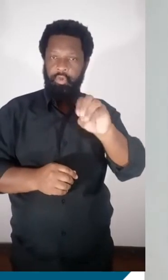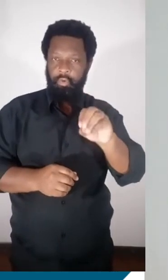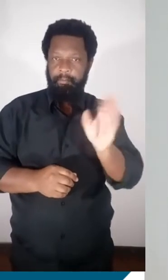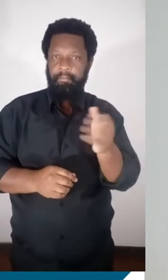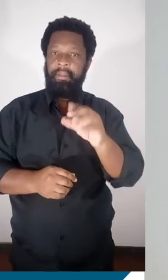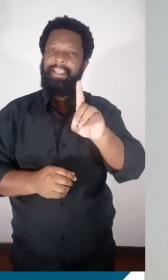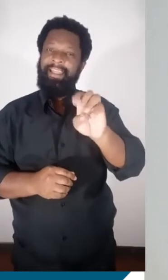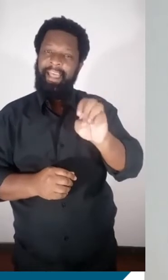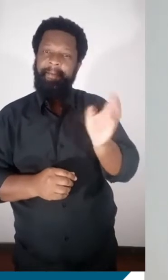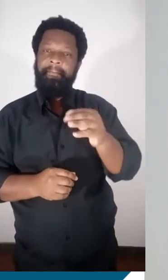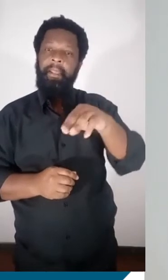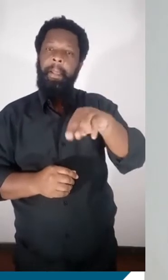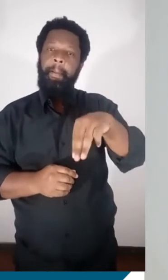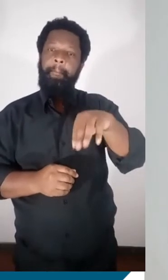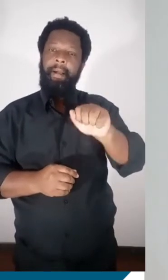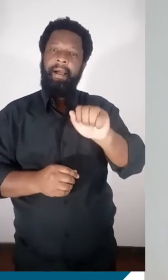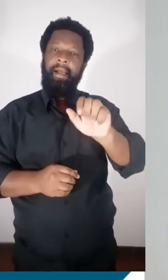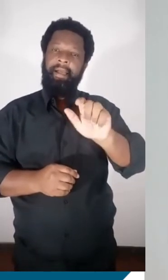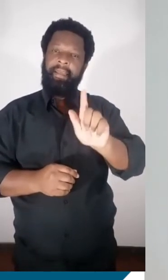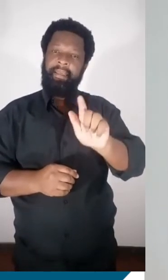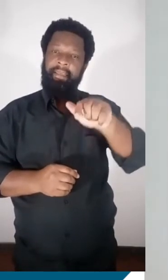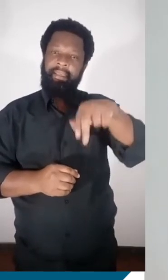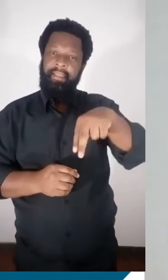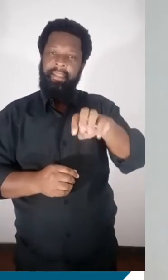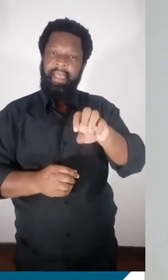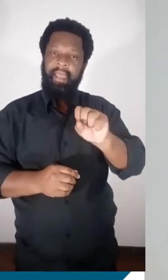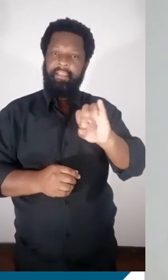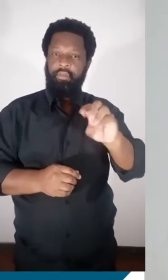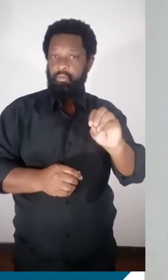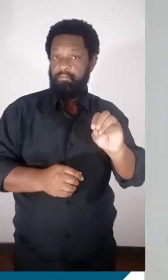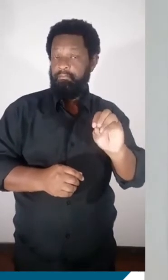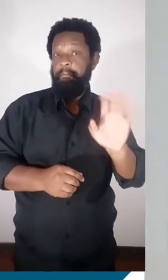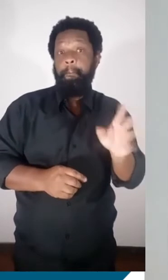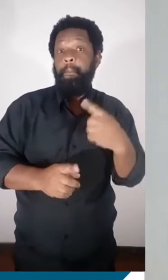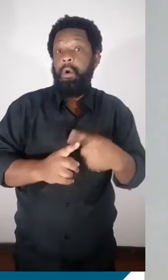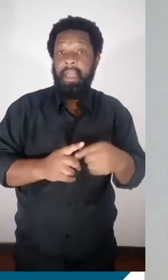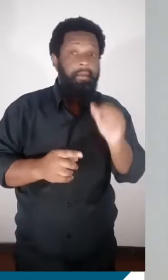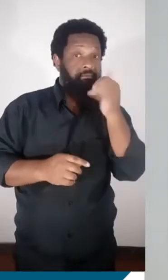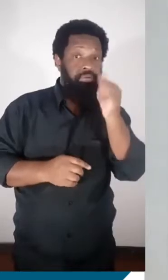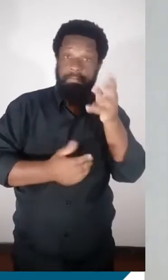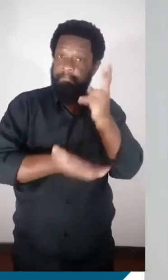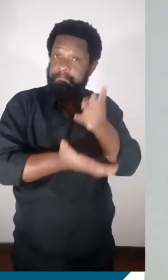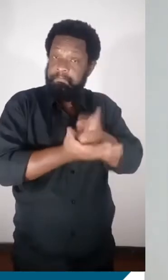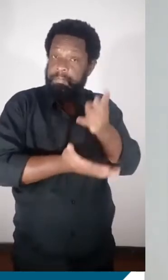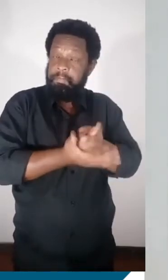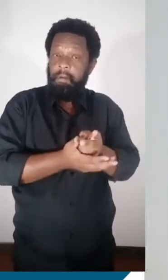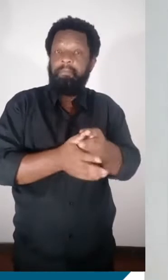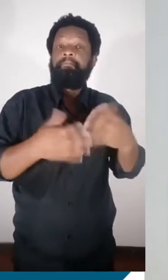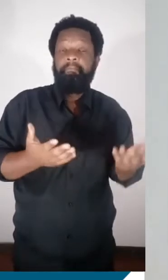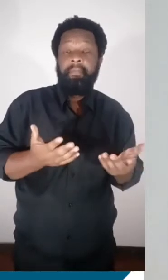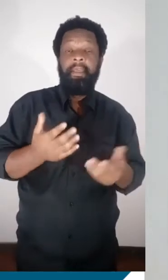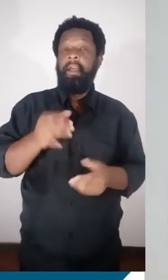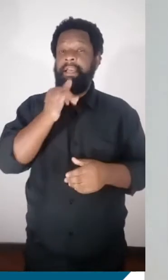de magnésio, simplesmente. Eu não preciso dizer qual é a carga, já que a carga é sempre a mesma. No caso